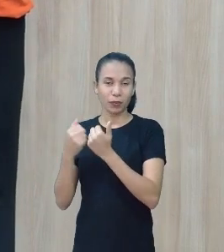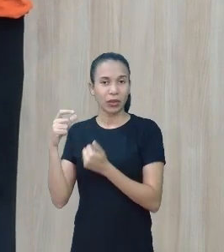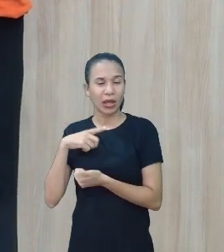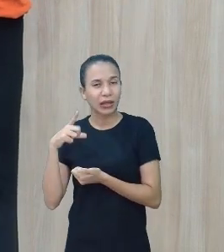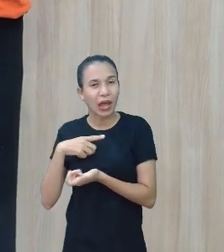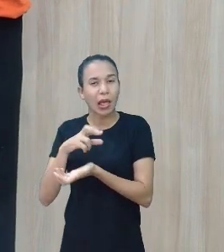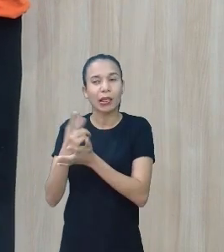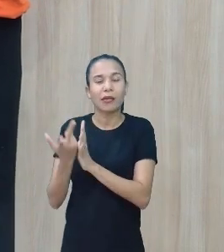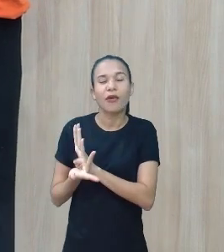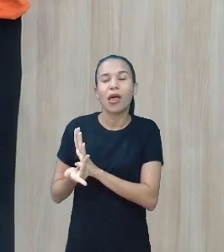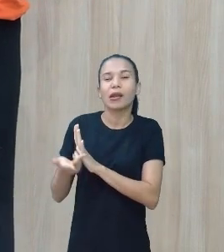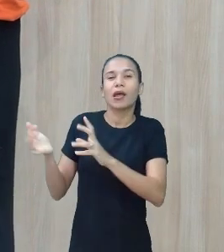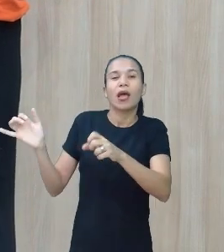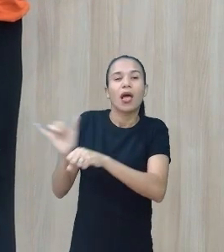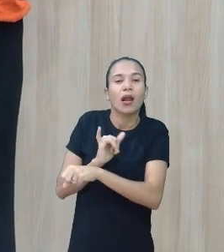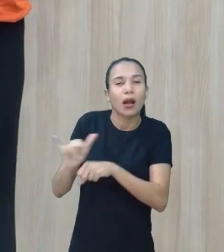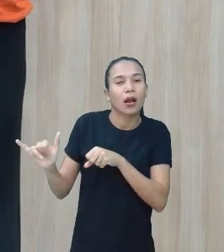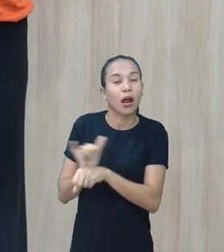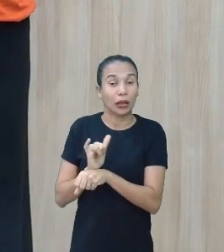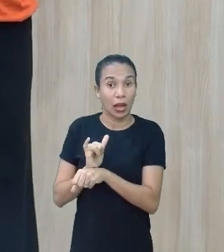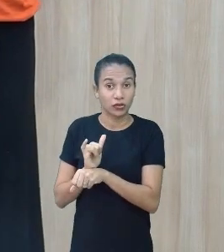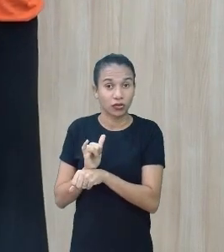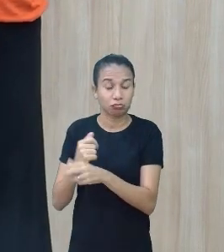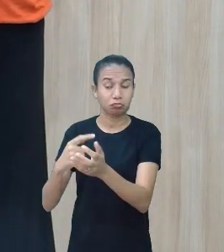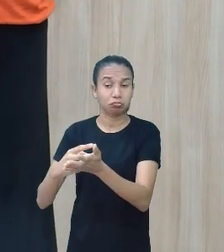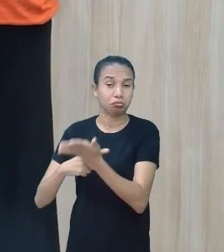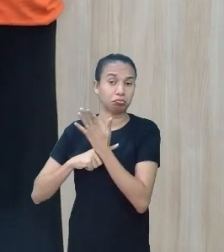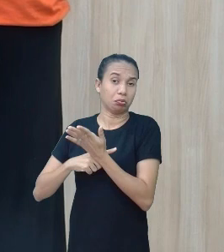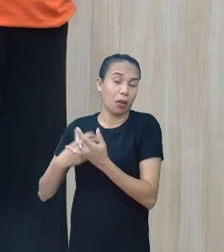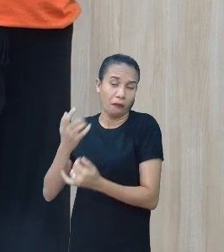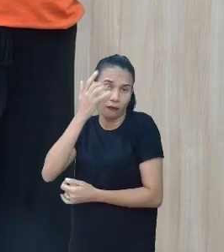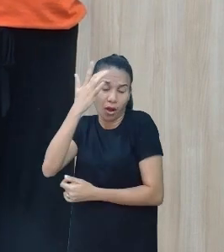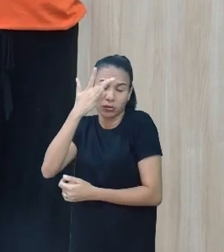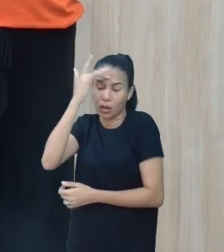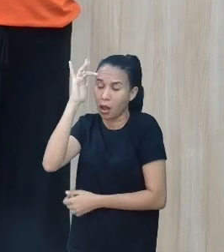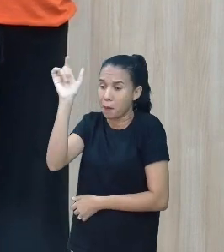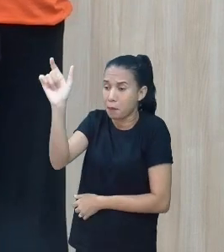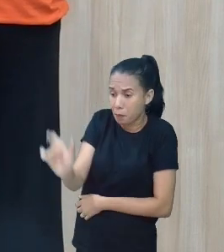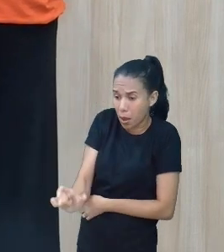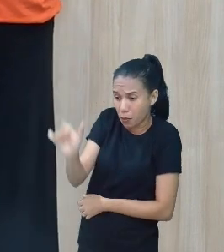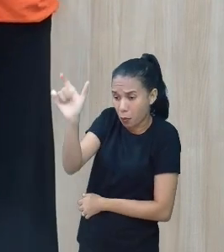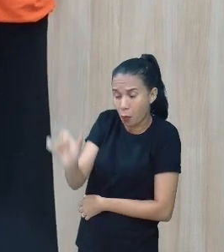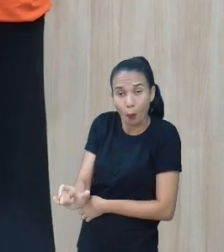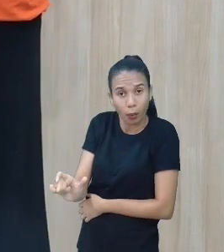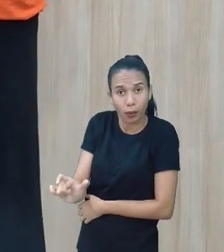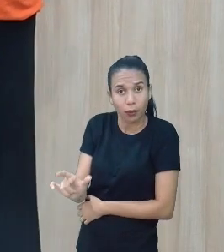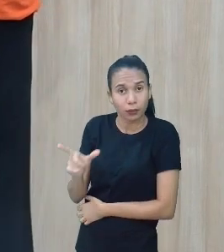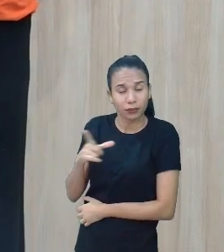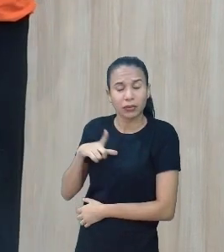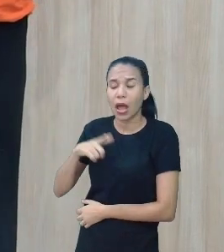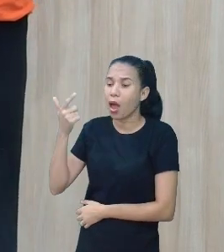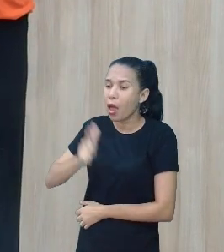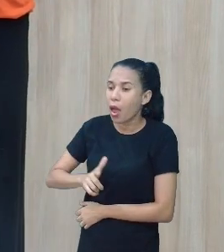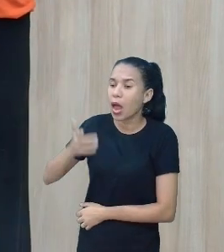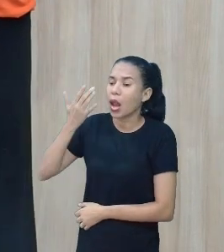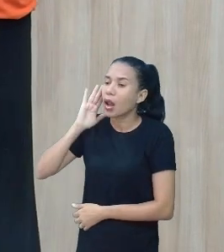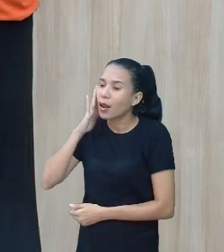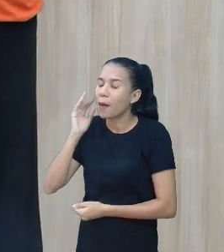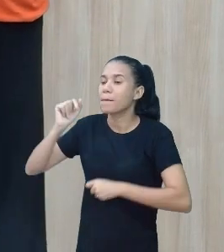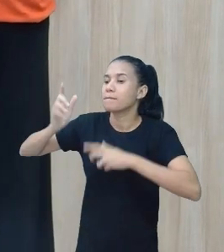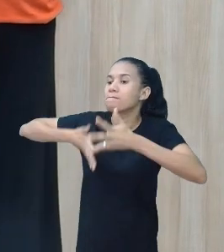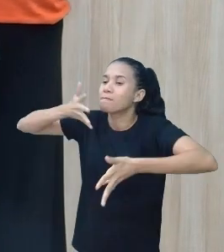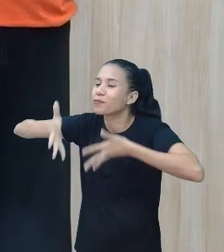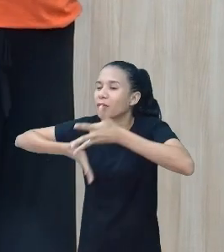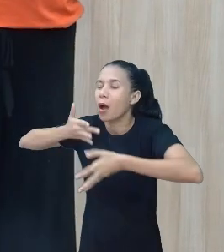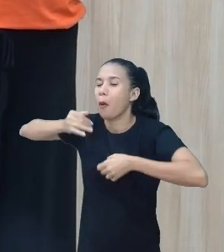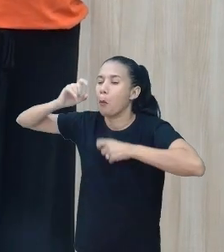uma série de questões que fazem com que o outro, que a gente chama de interlocutor, consiga entender o que